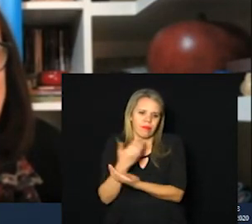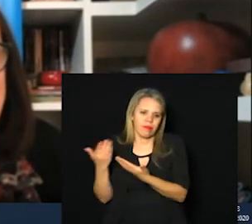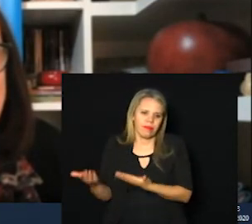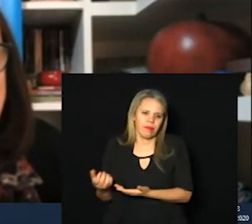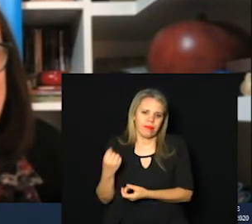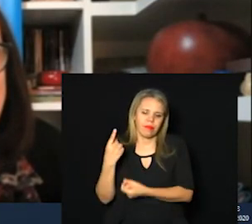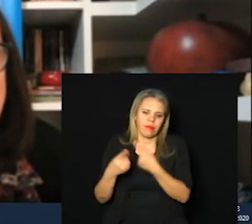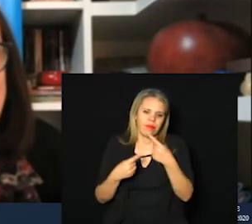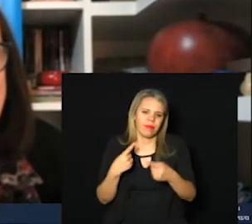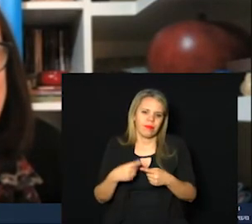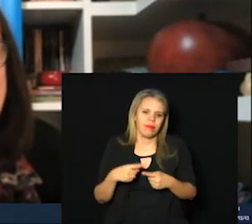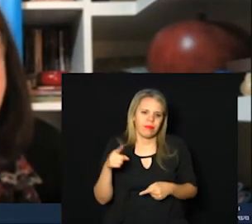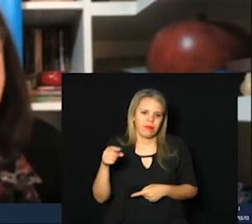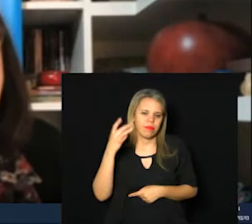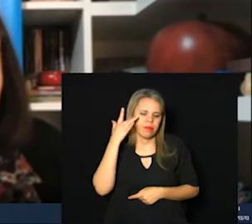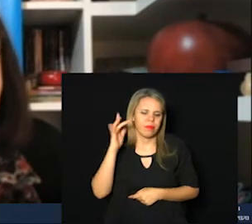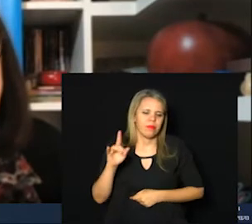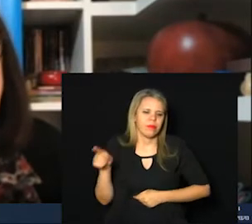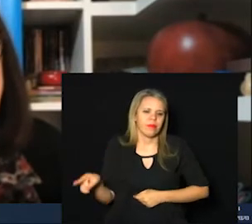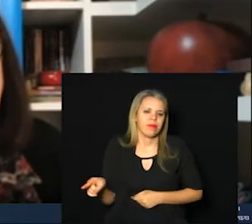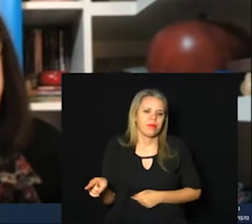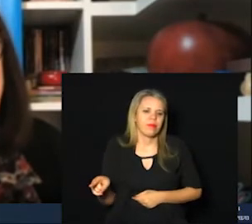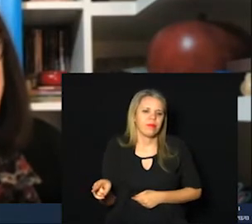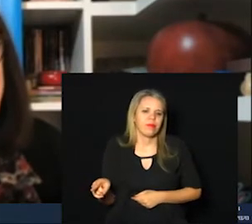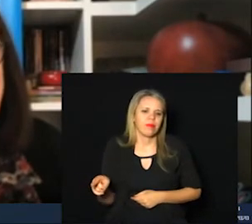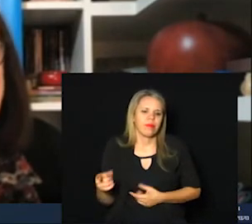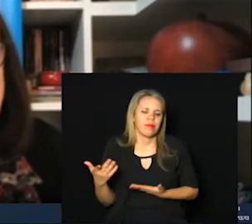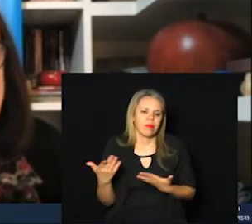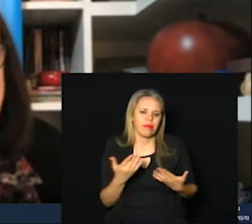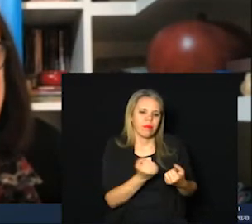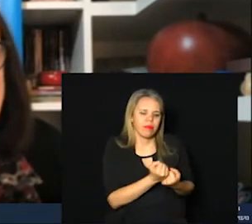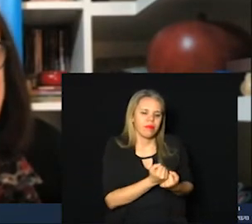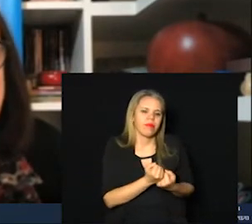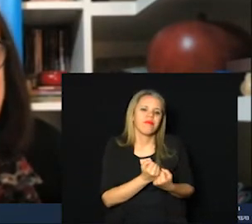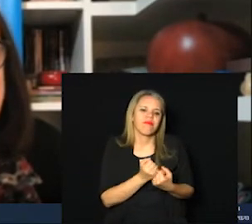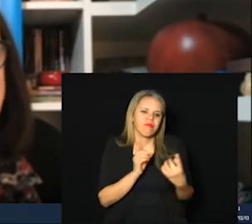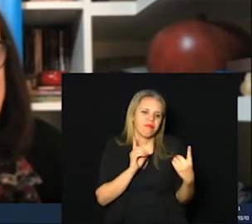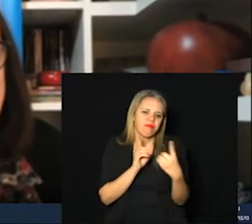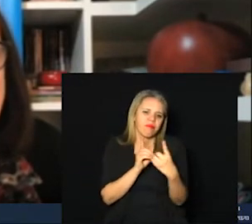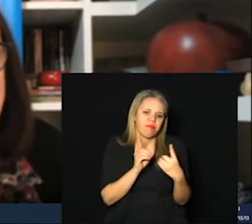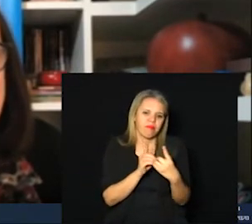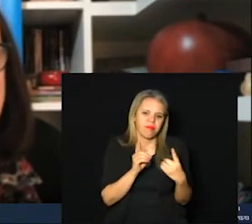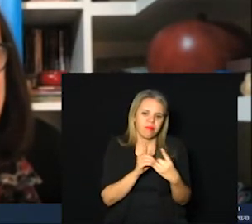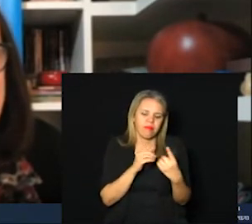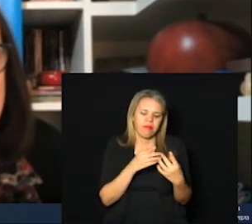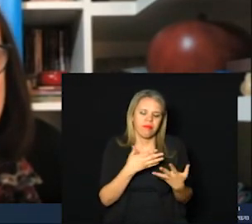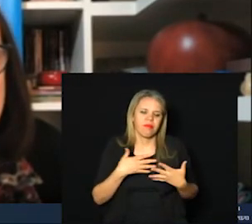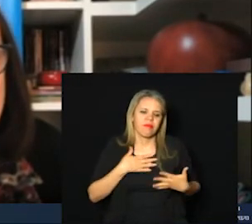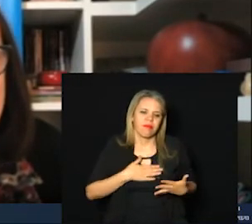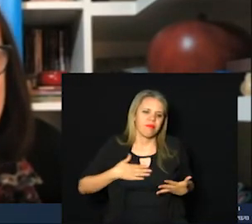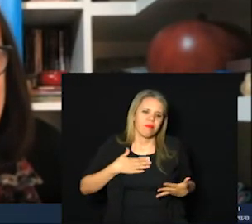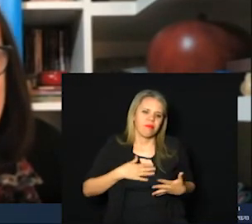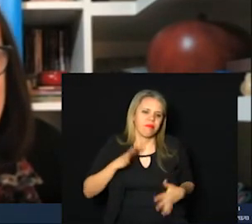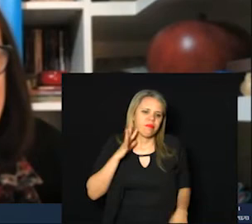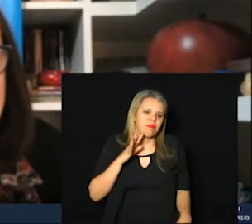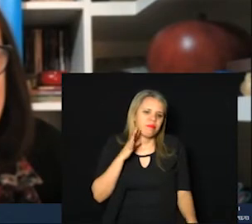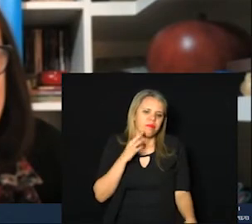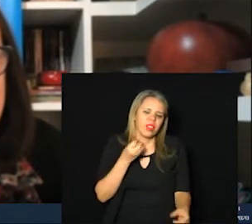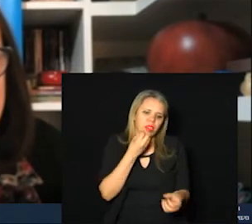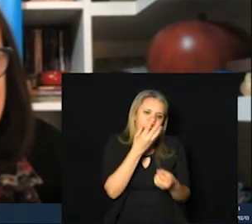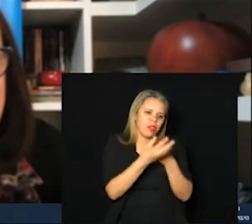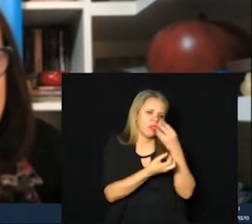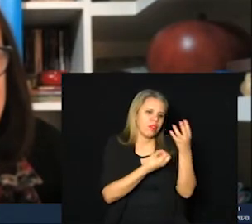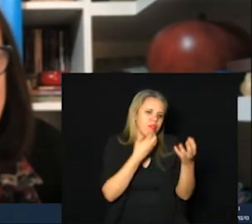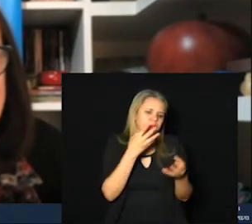algumas vezes, e vocês não sabem o quanto que ela é acolhedora e o quanto que ela é calorosa, não só nas suas palavras, como